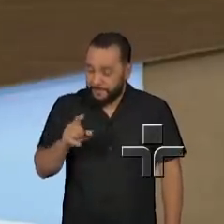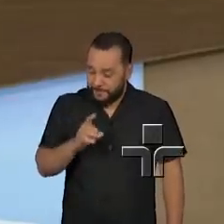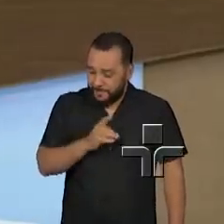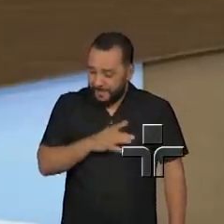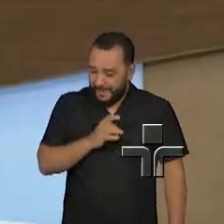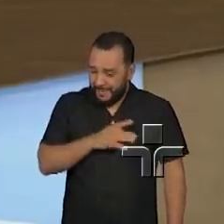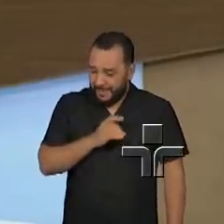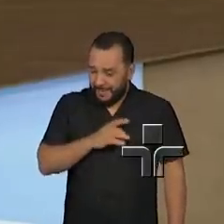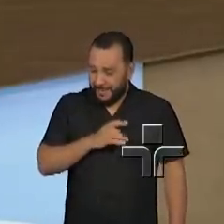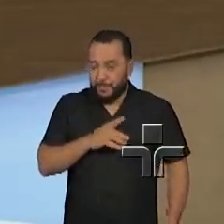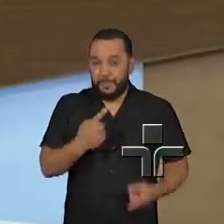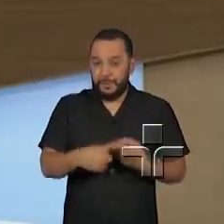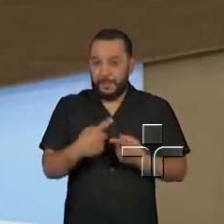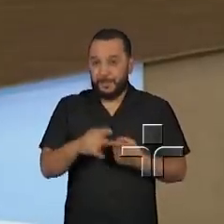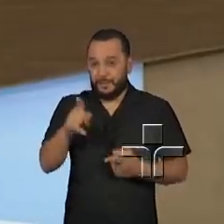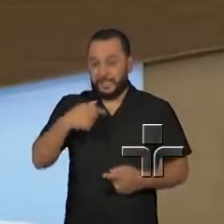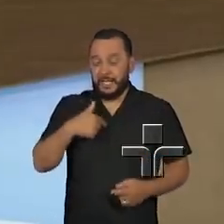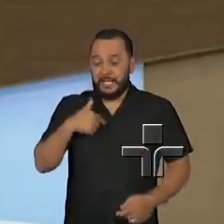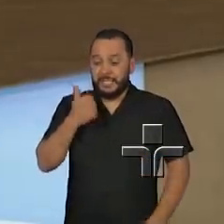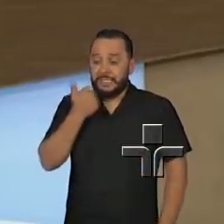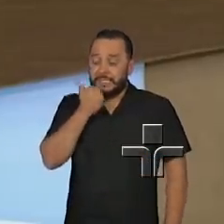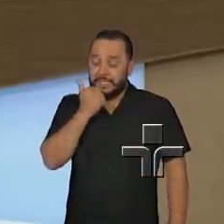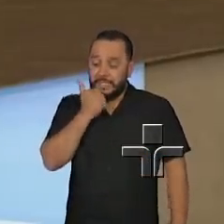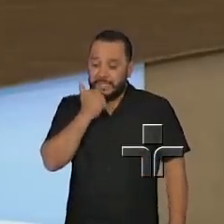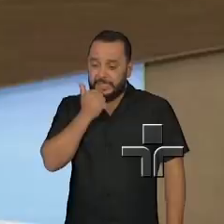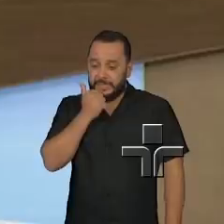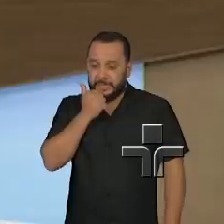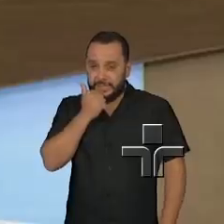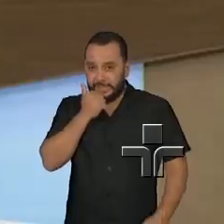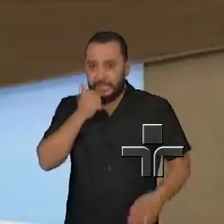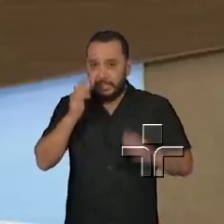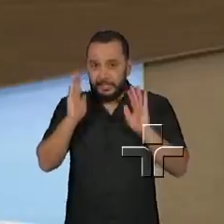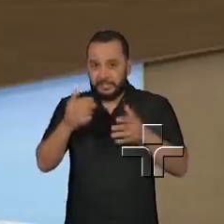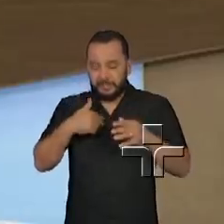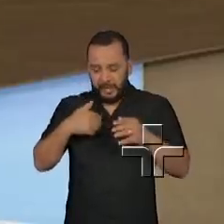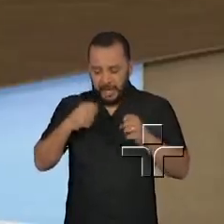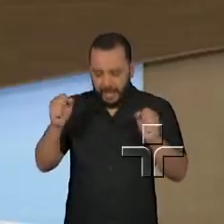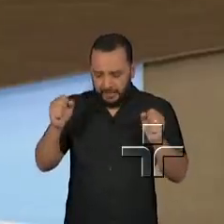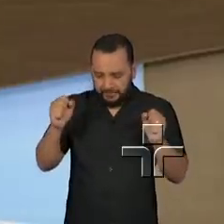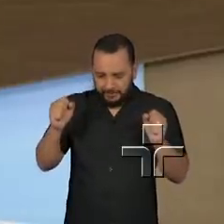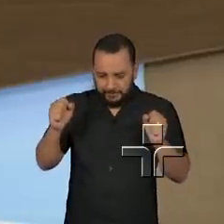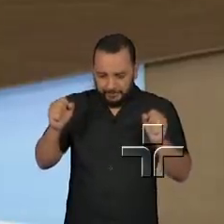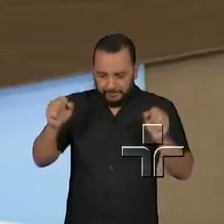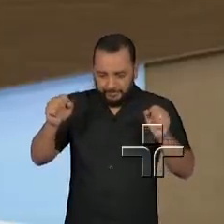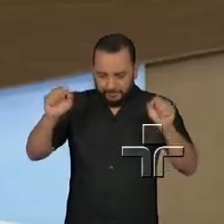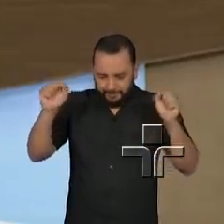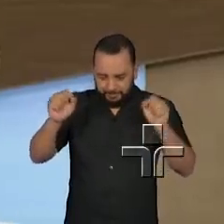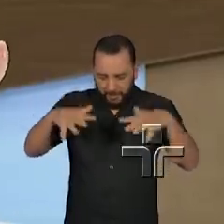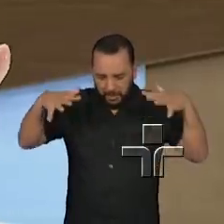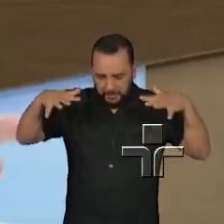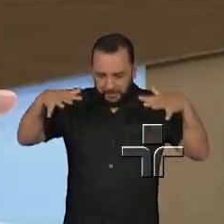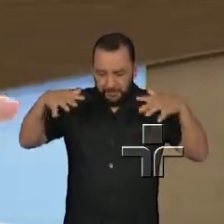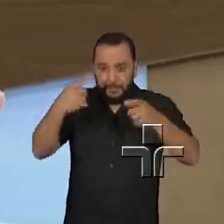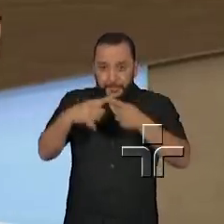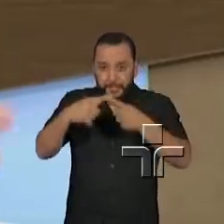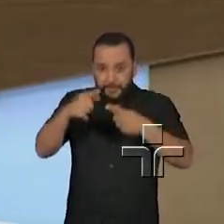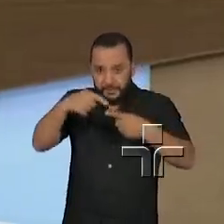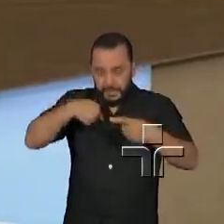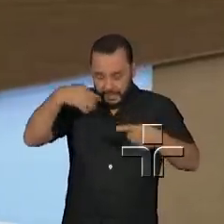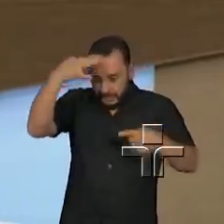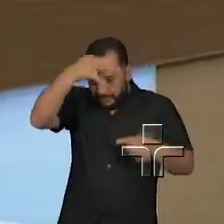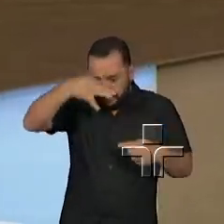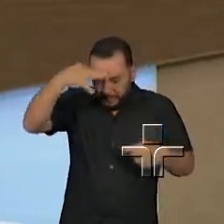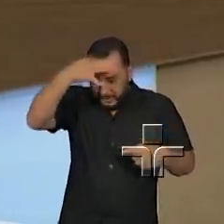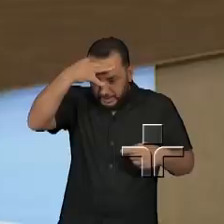marcado como o cientista místico e levar preconceito dos outros cientistas pela sua abertura para a espiritualidade, inclusive para a espiritualidade e o